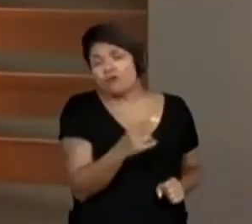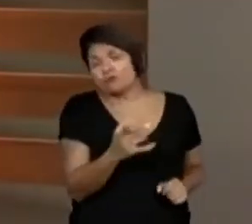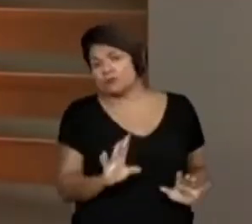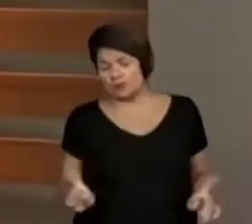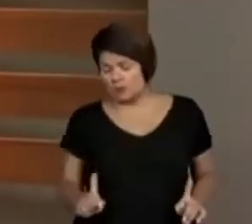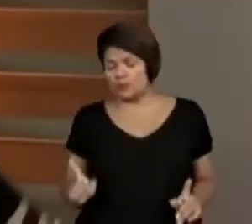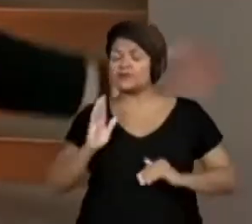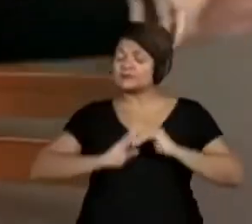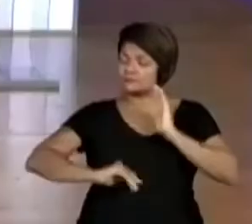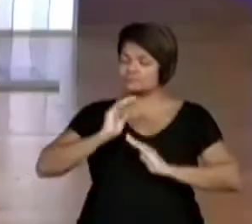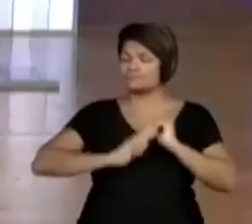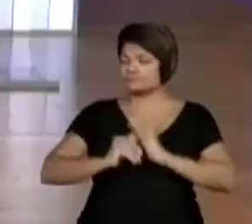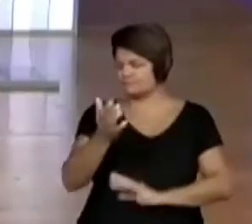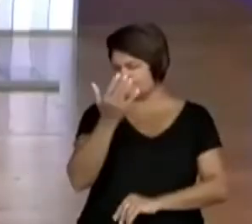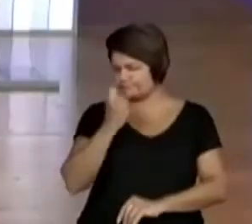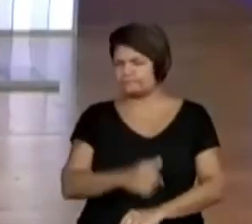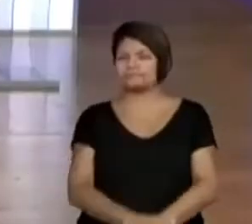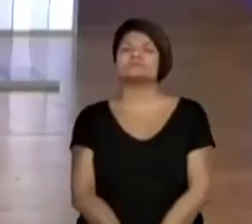na prática.